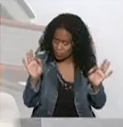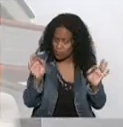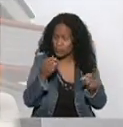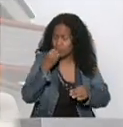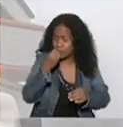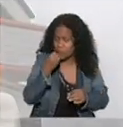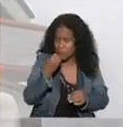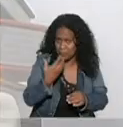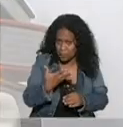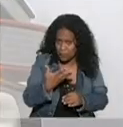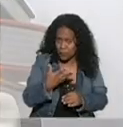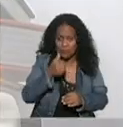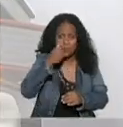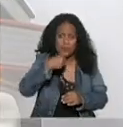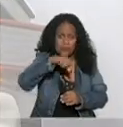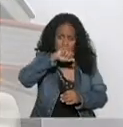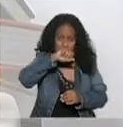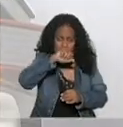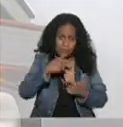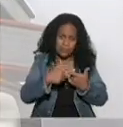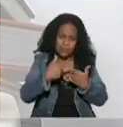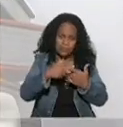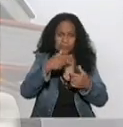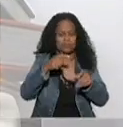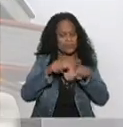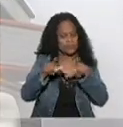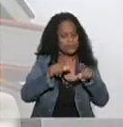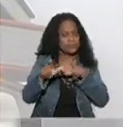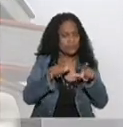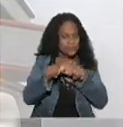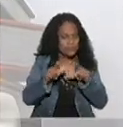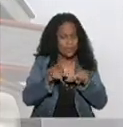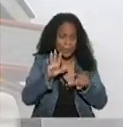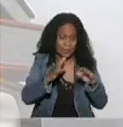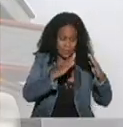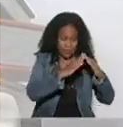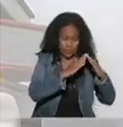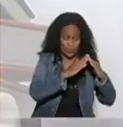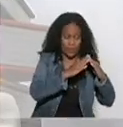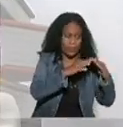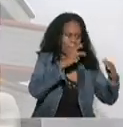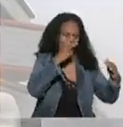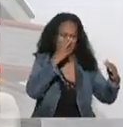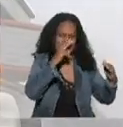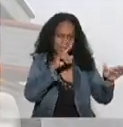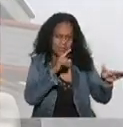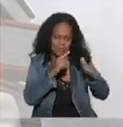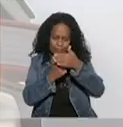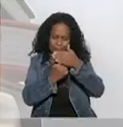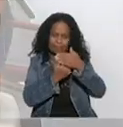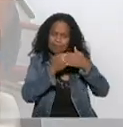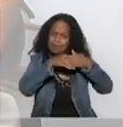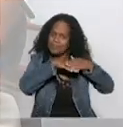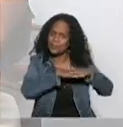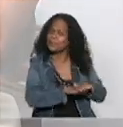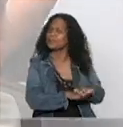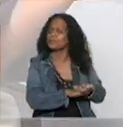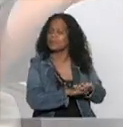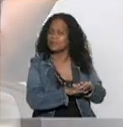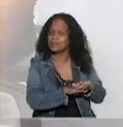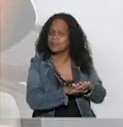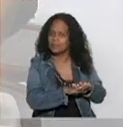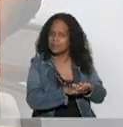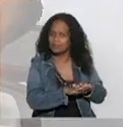projeto pedagógico. E aí surge um monte de cabeludo, de barbudo, tudo jovem, numa casinha